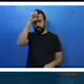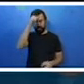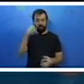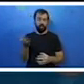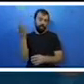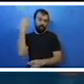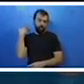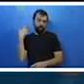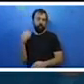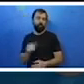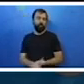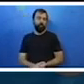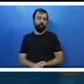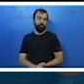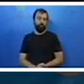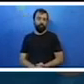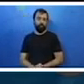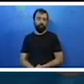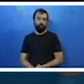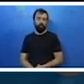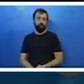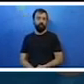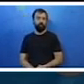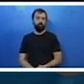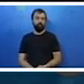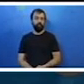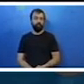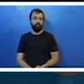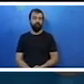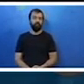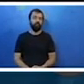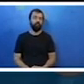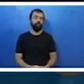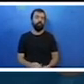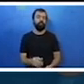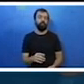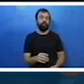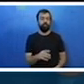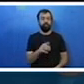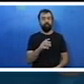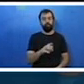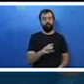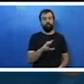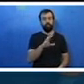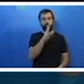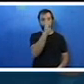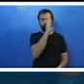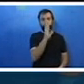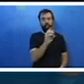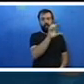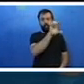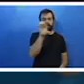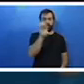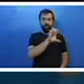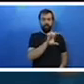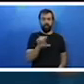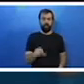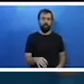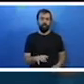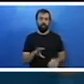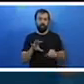no caderno 3. Que a capitania de São Vicente não prosperou com a cana, o surgimento